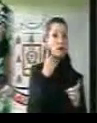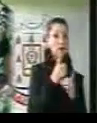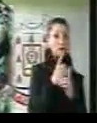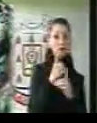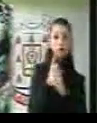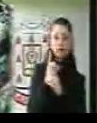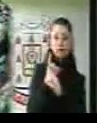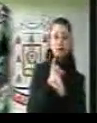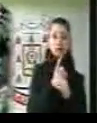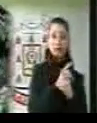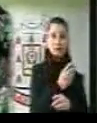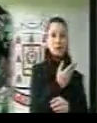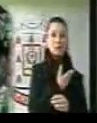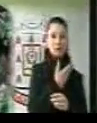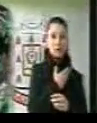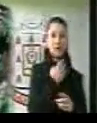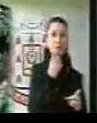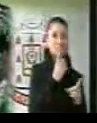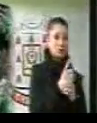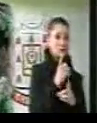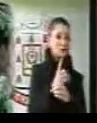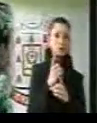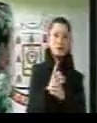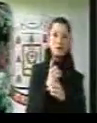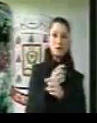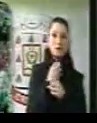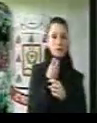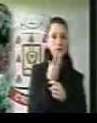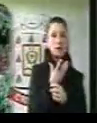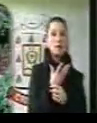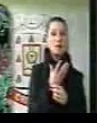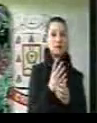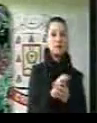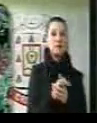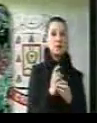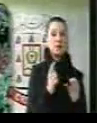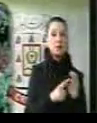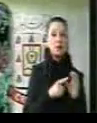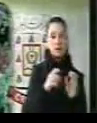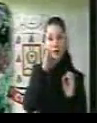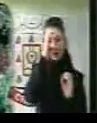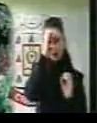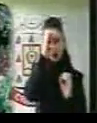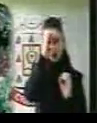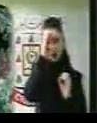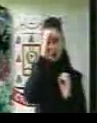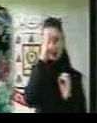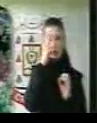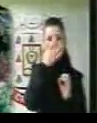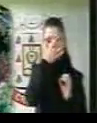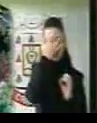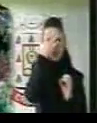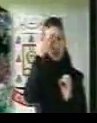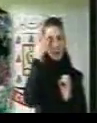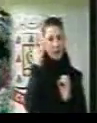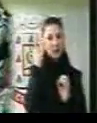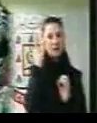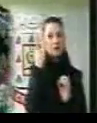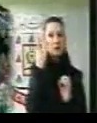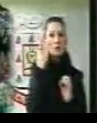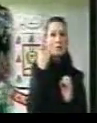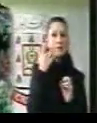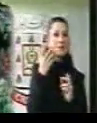quando vimos o presidente reencontrar o vereador Salésio Lima. A cidade de Criciúma é uma cidade de cidadãos